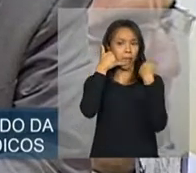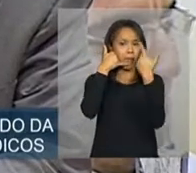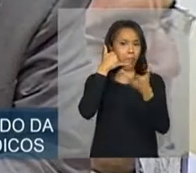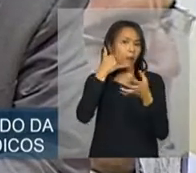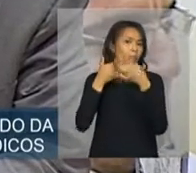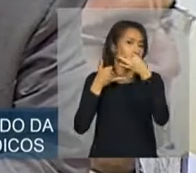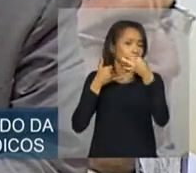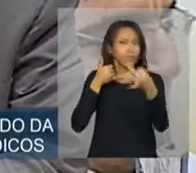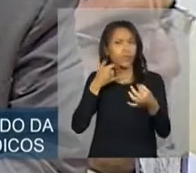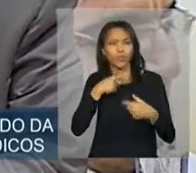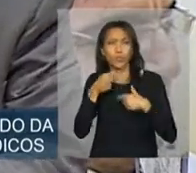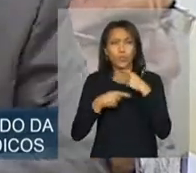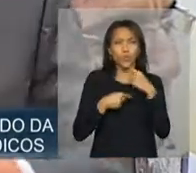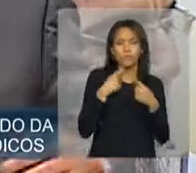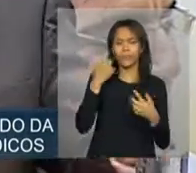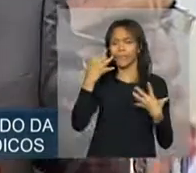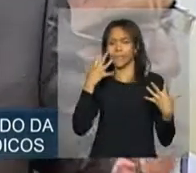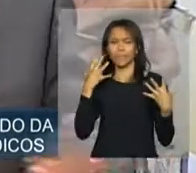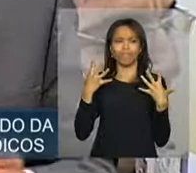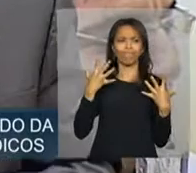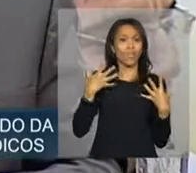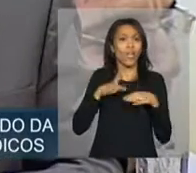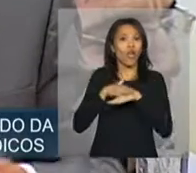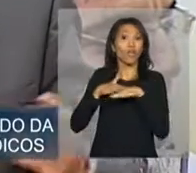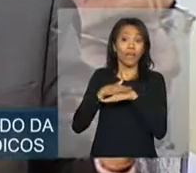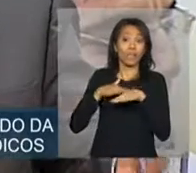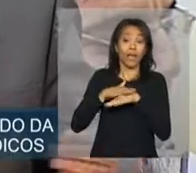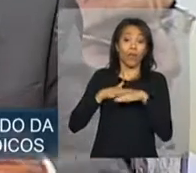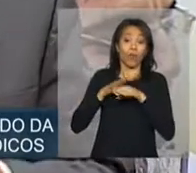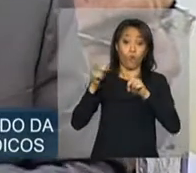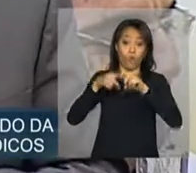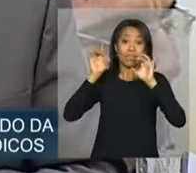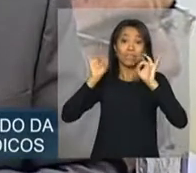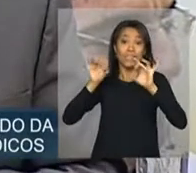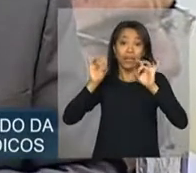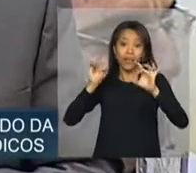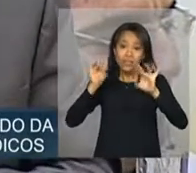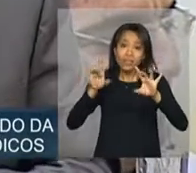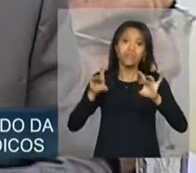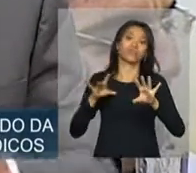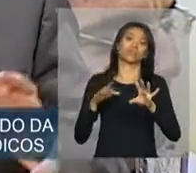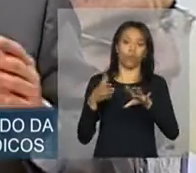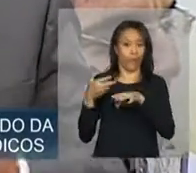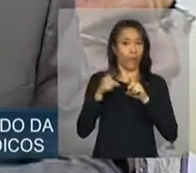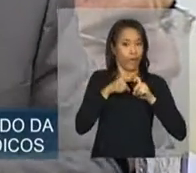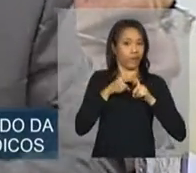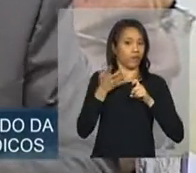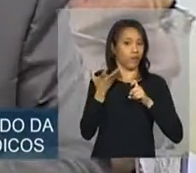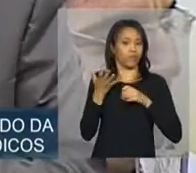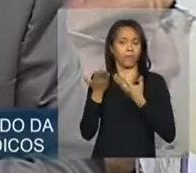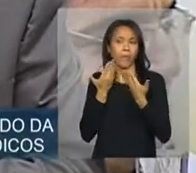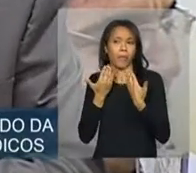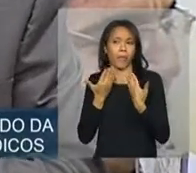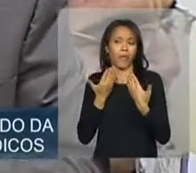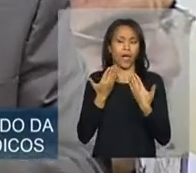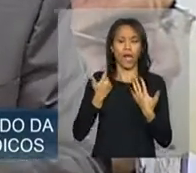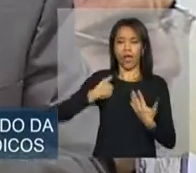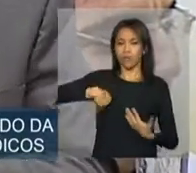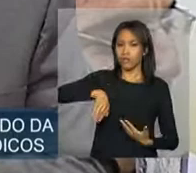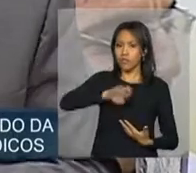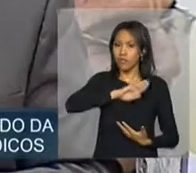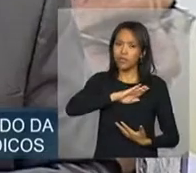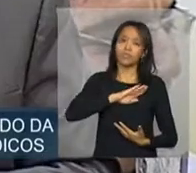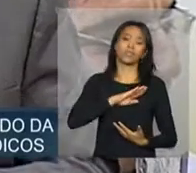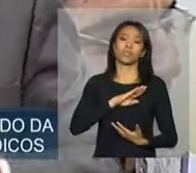segunda opinião para as vezes que ele quer conversar com o especialista quer que a discutir com especialistas a nossa experiência